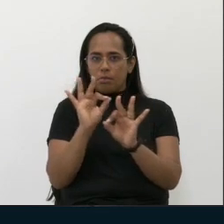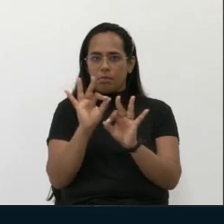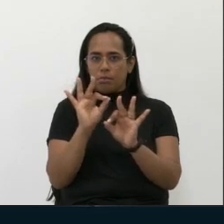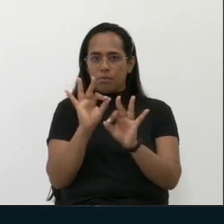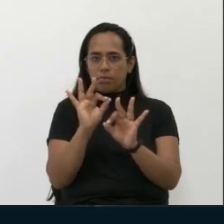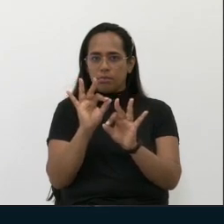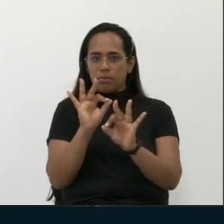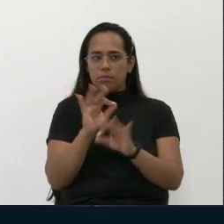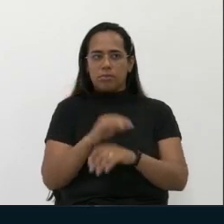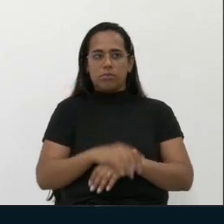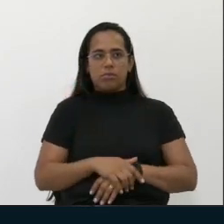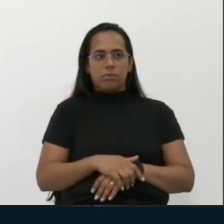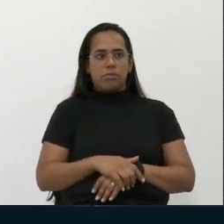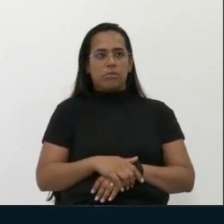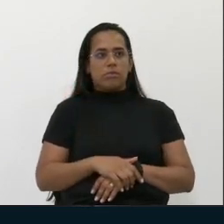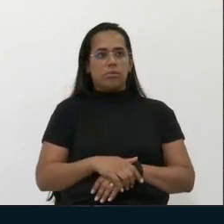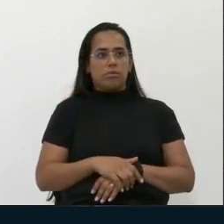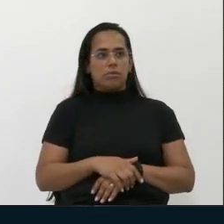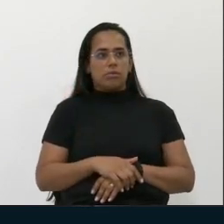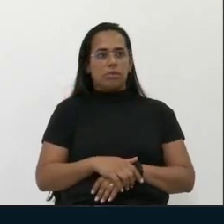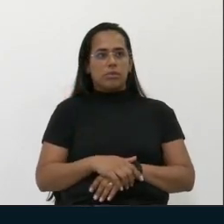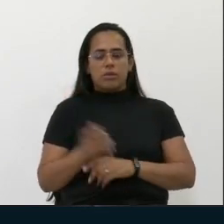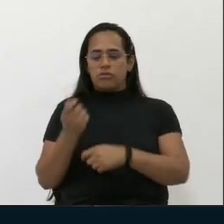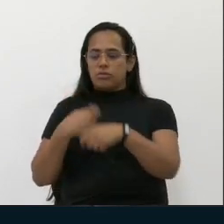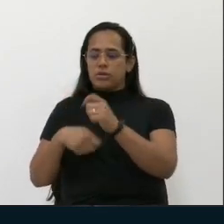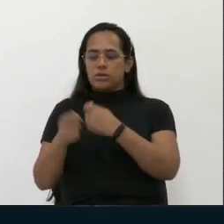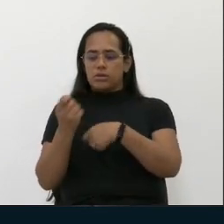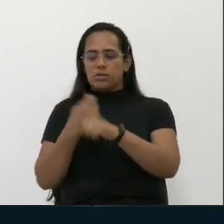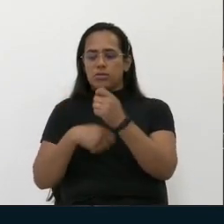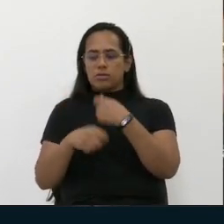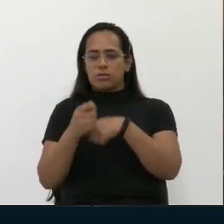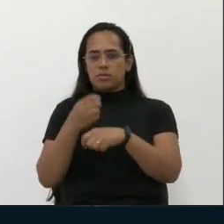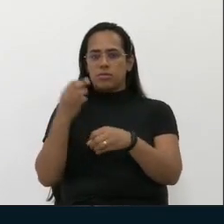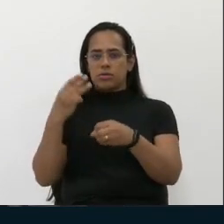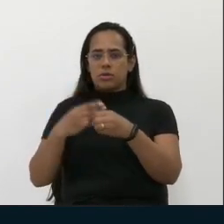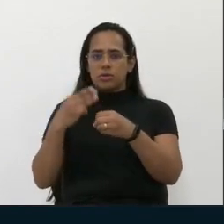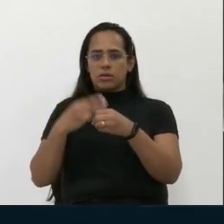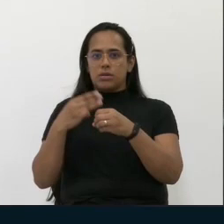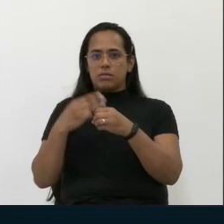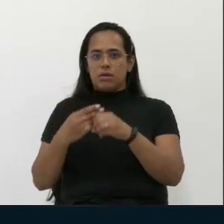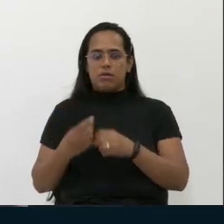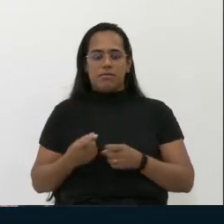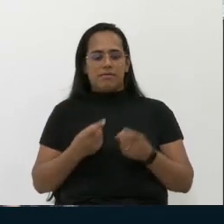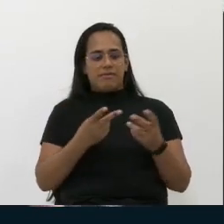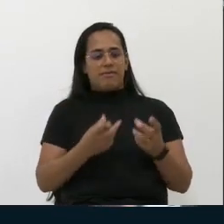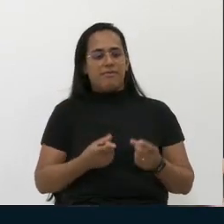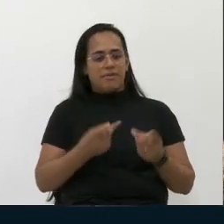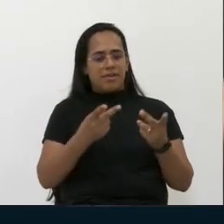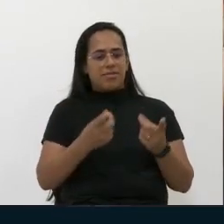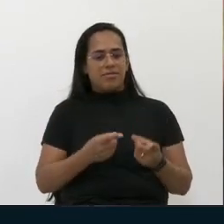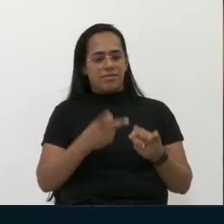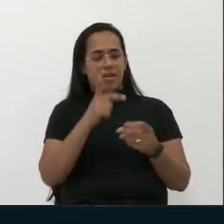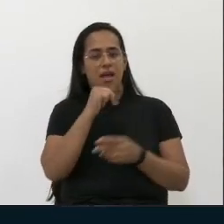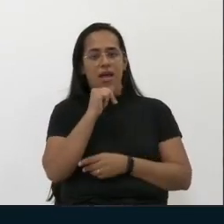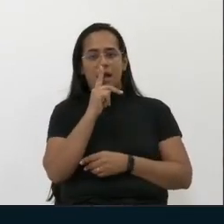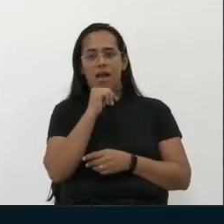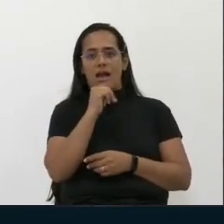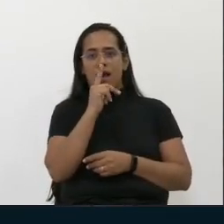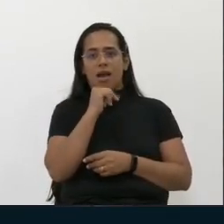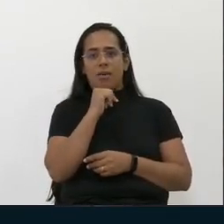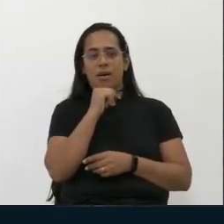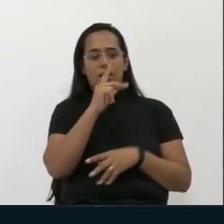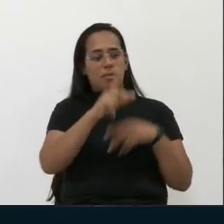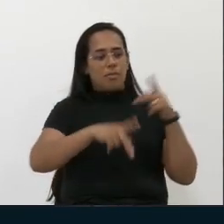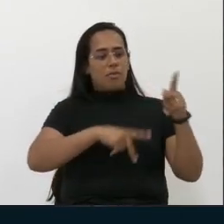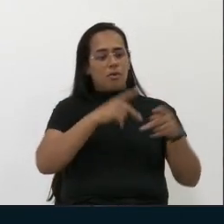A administração municipal vendia água à população de Guarulhos, a população comprava água,